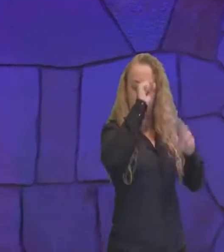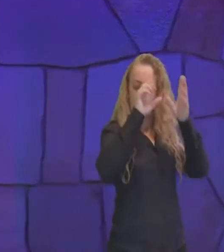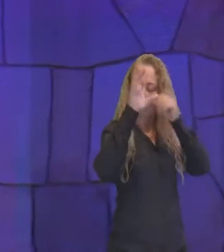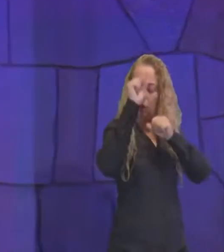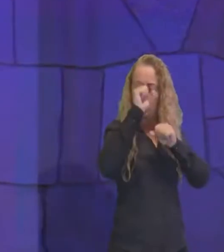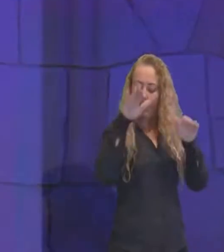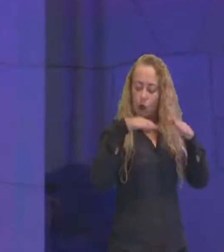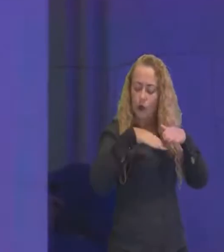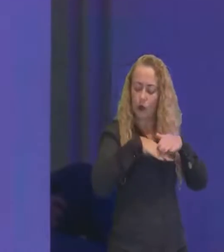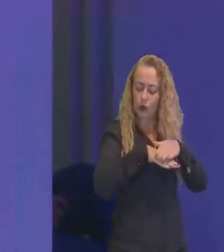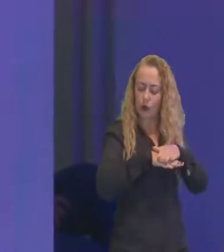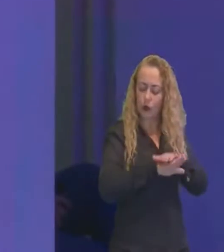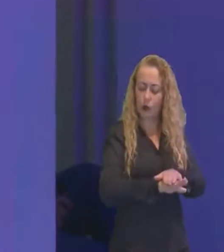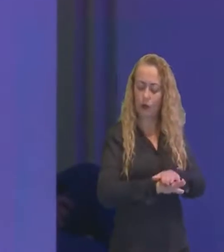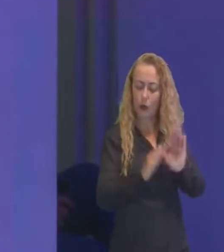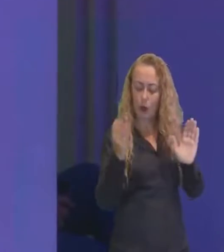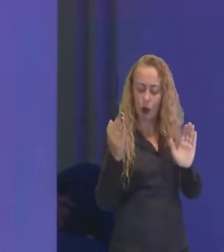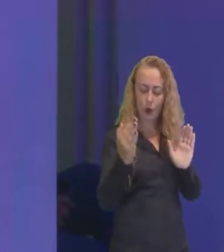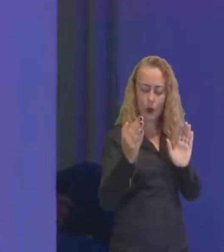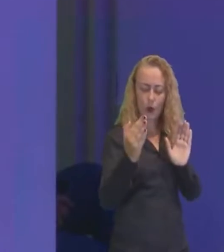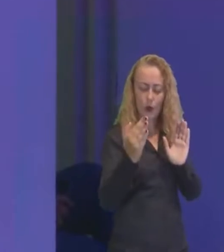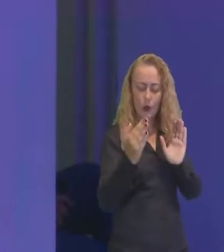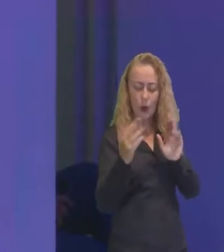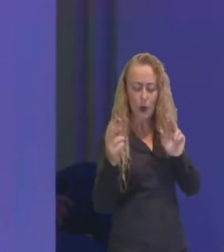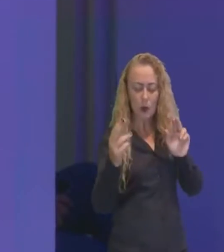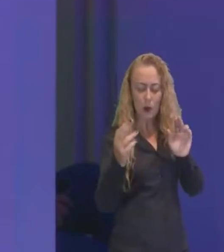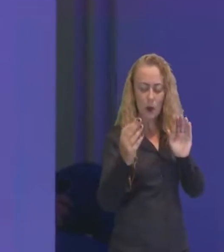nos abraçamos de uma forma